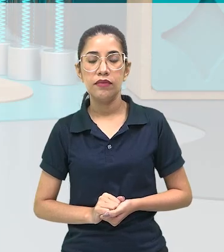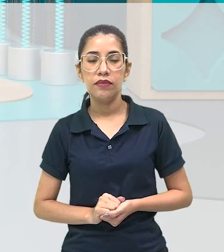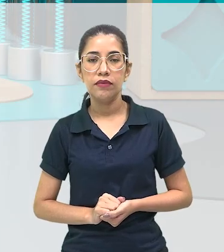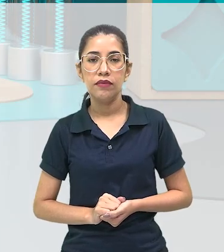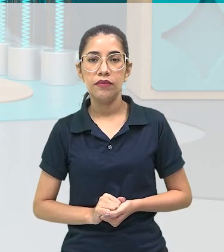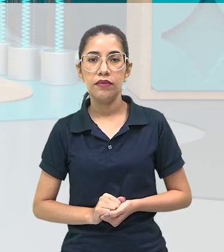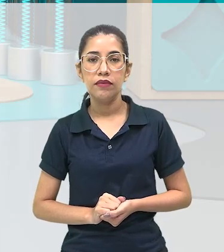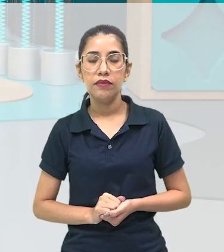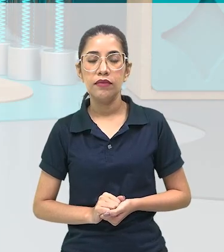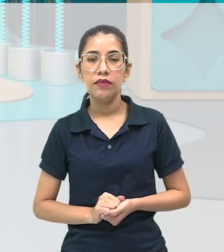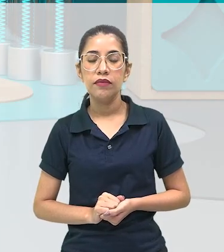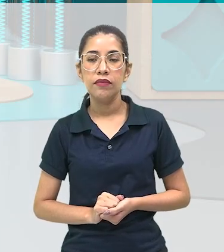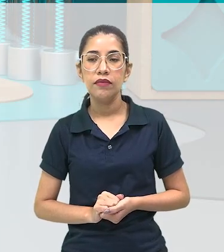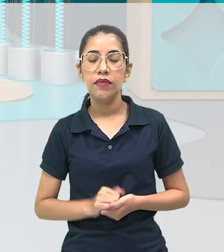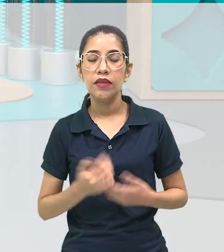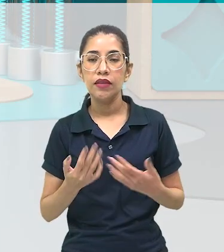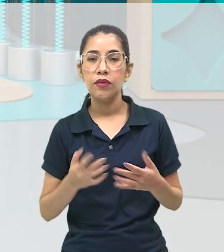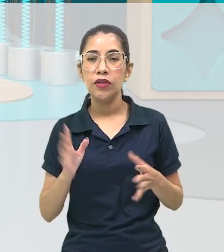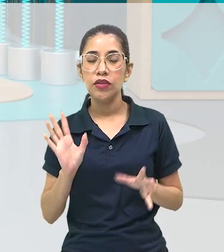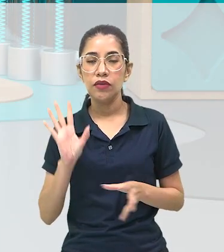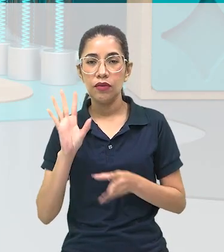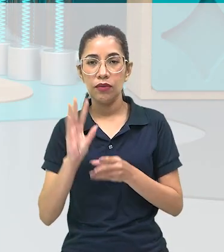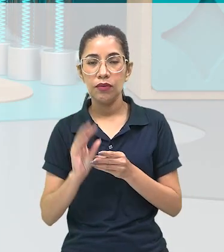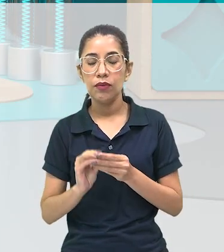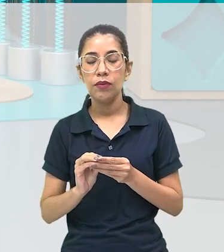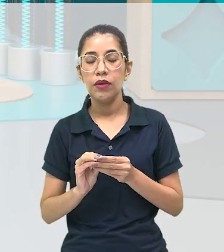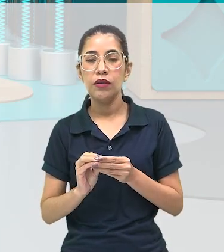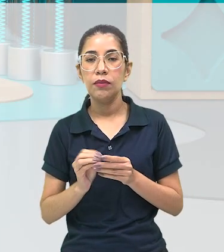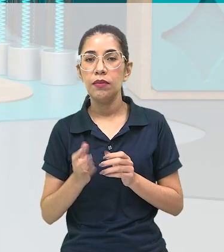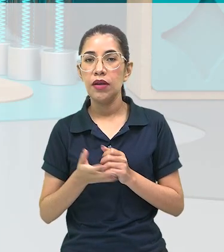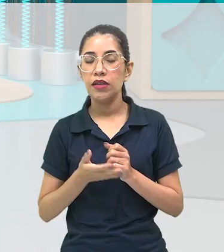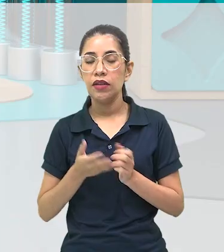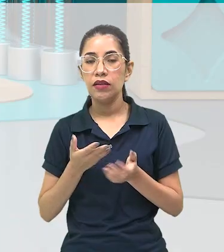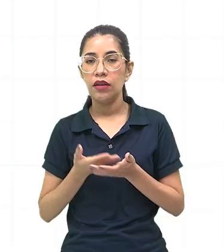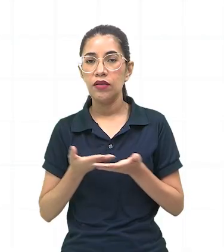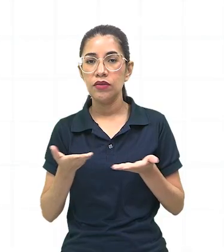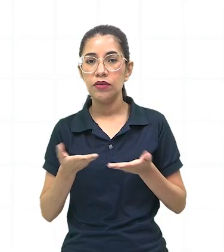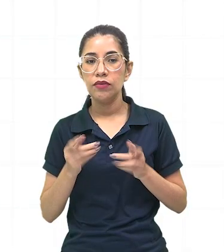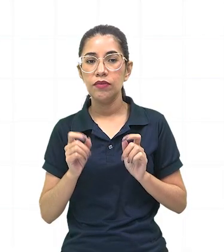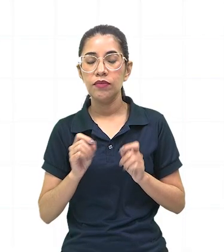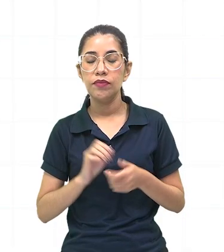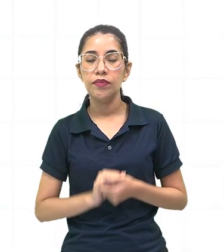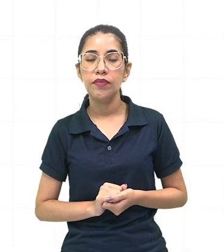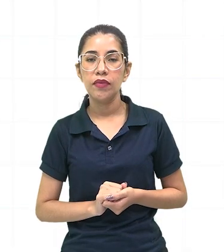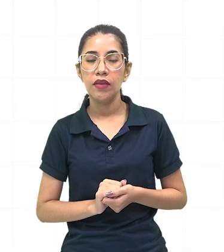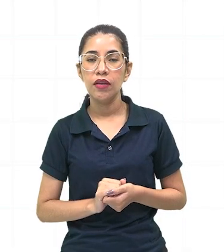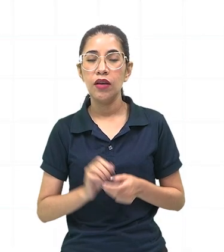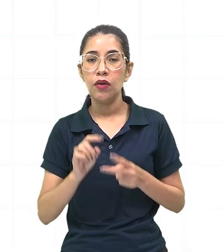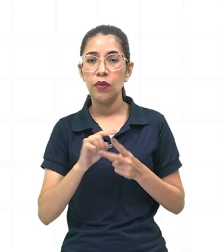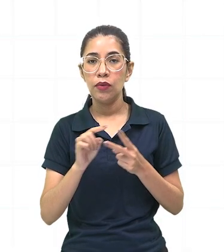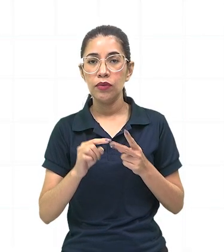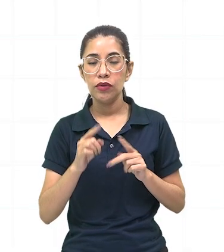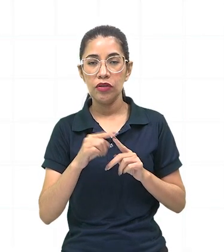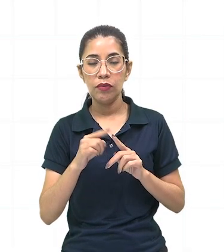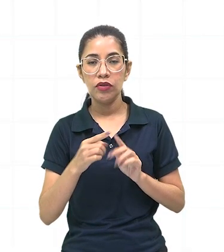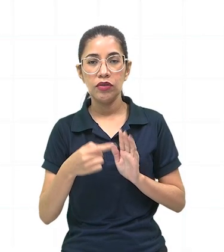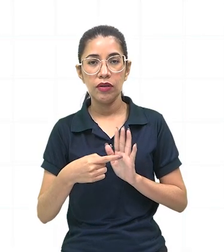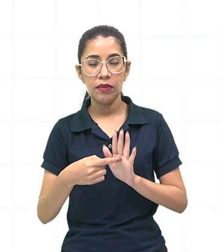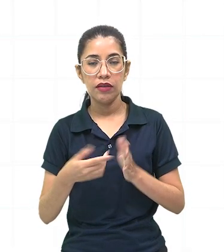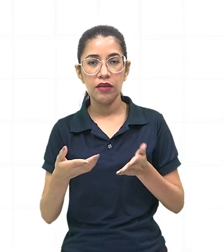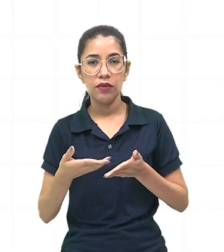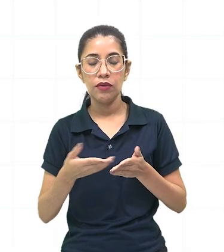Muito bem, então qual é a conclusão que nós temos com base nesse nosso estudo? O estudo do Aikido e do Sumô nos